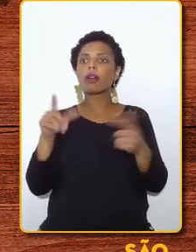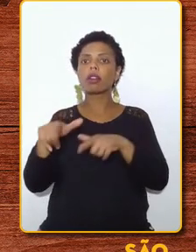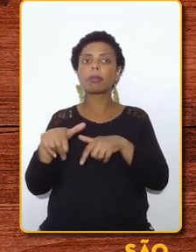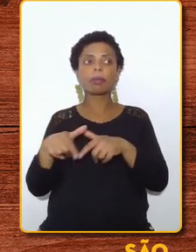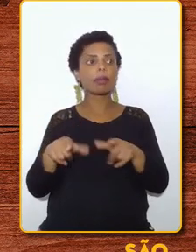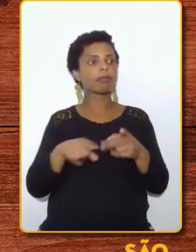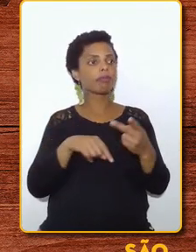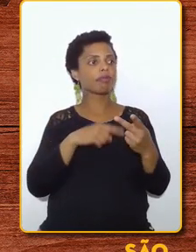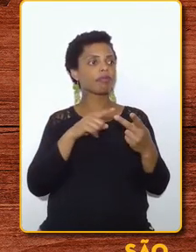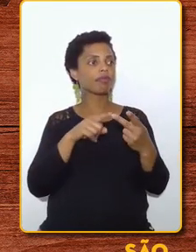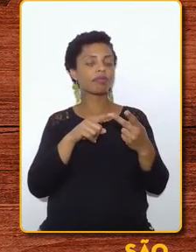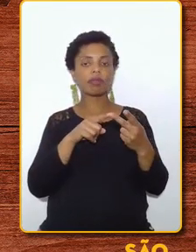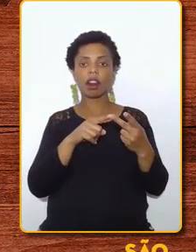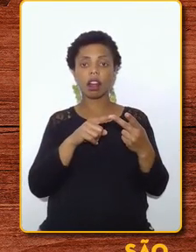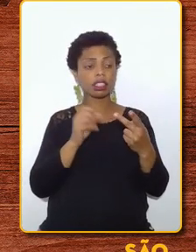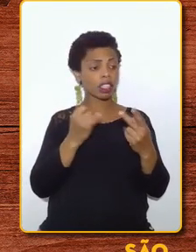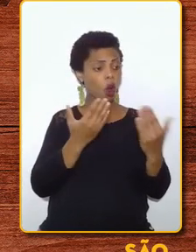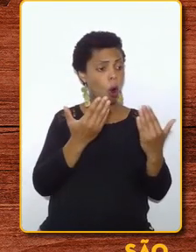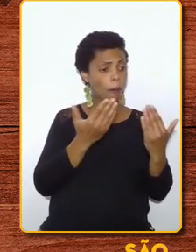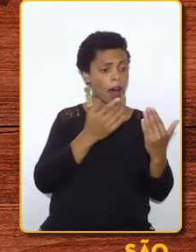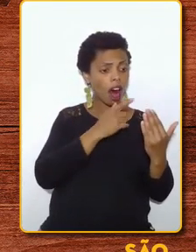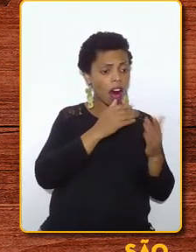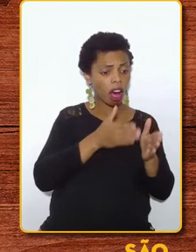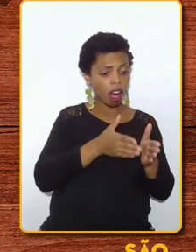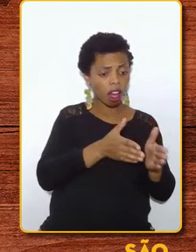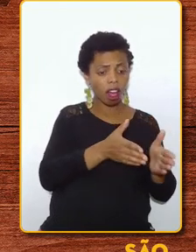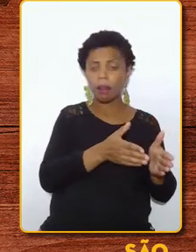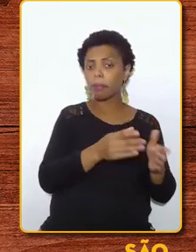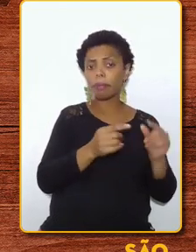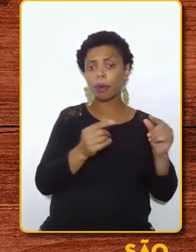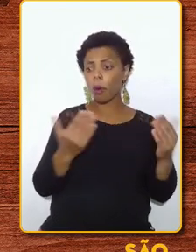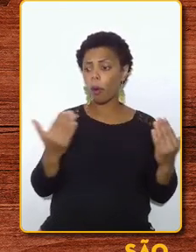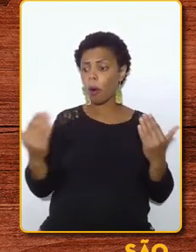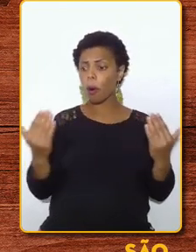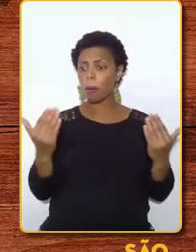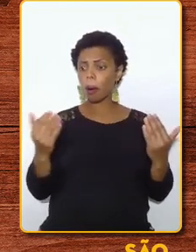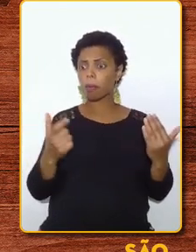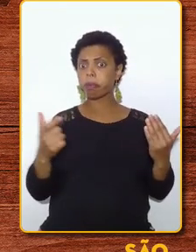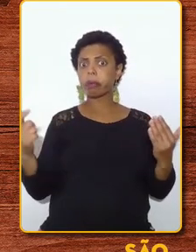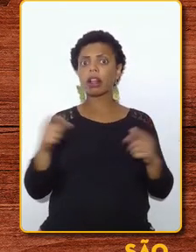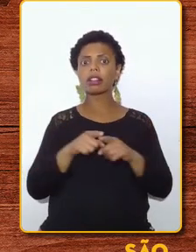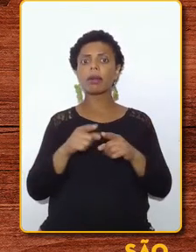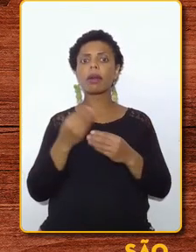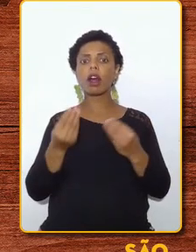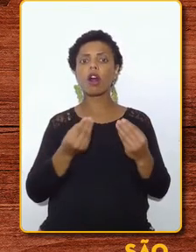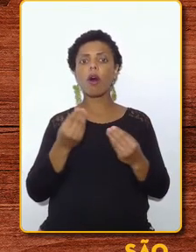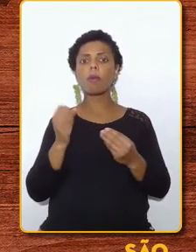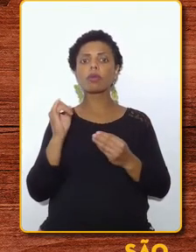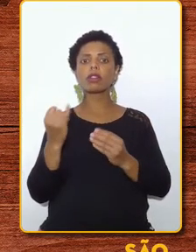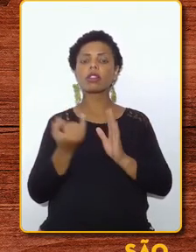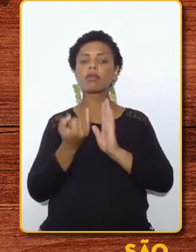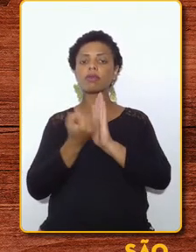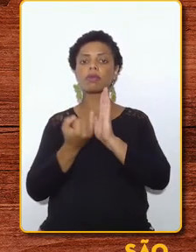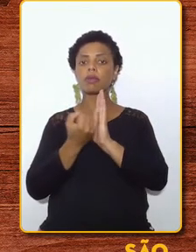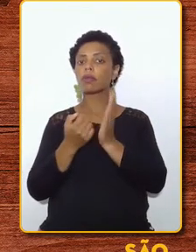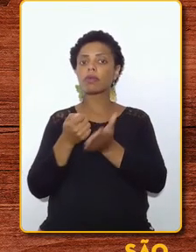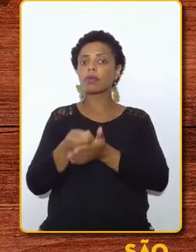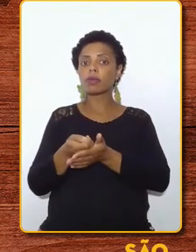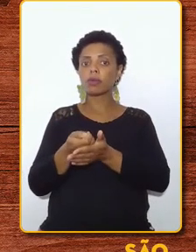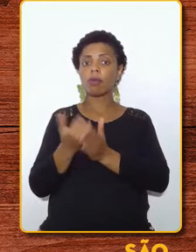de subsídios aos alimentos no Brasil, isenção de impostos, comparado com o dinheiro que vai para a merenda